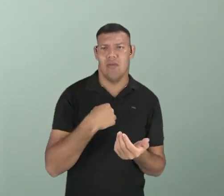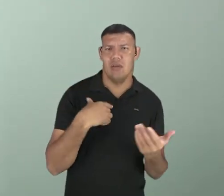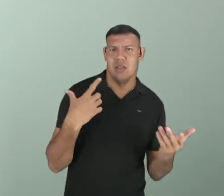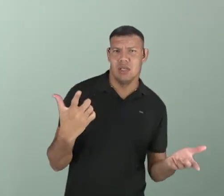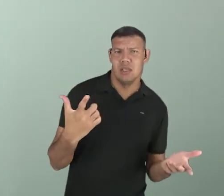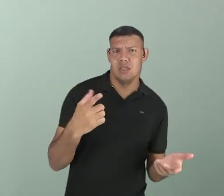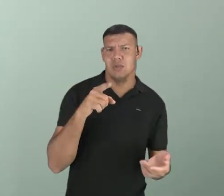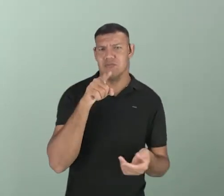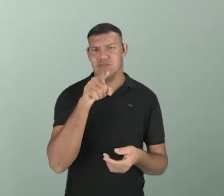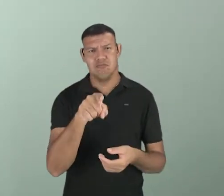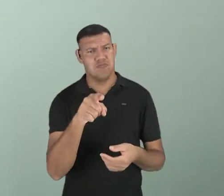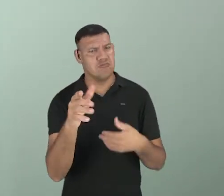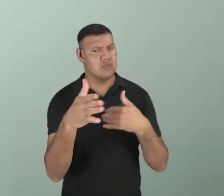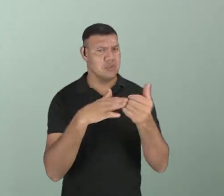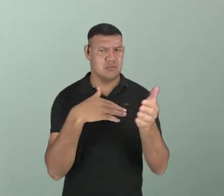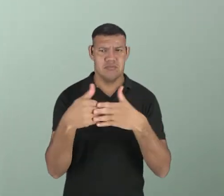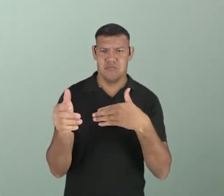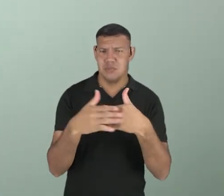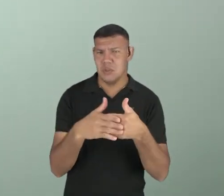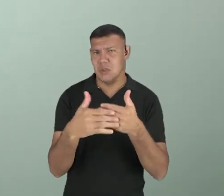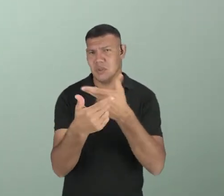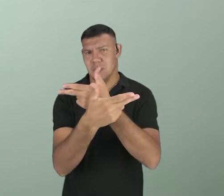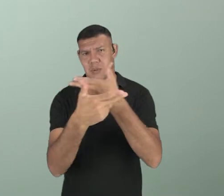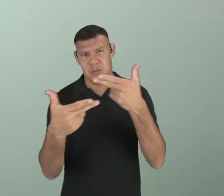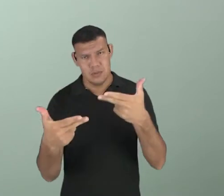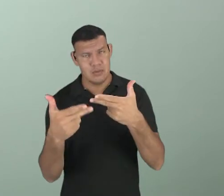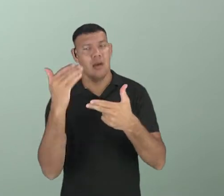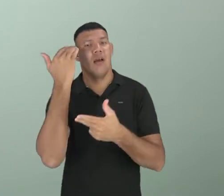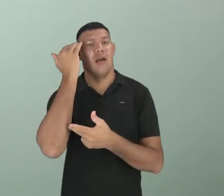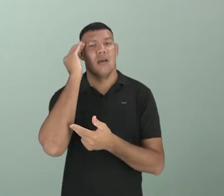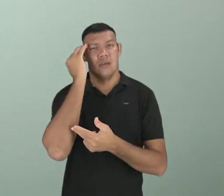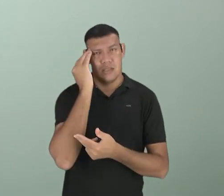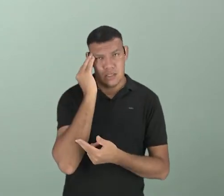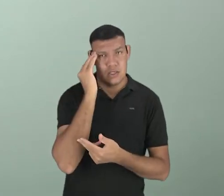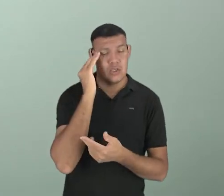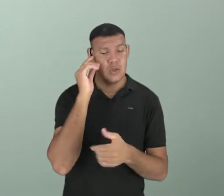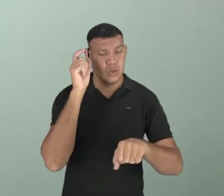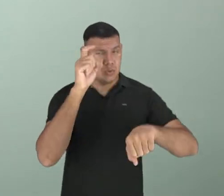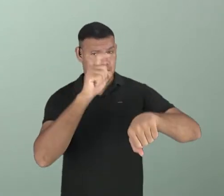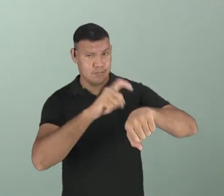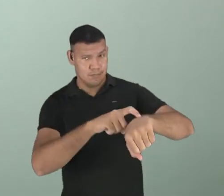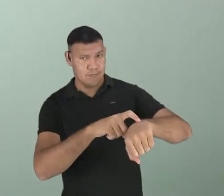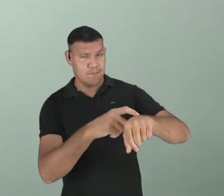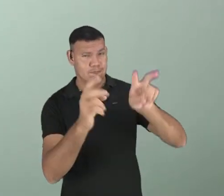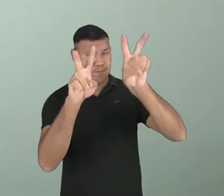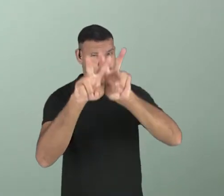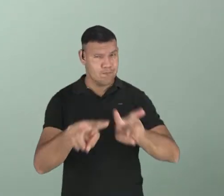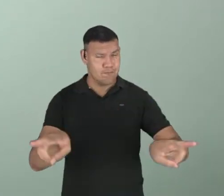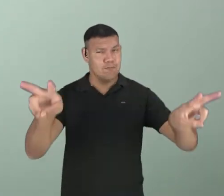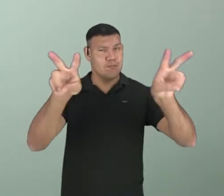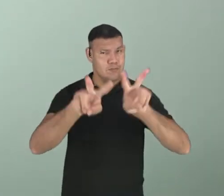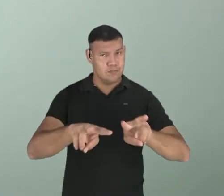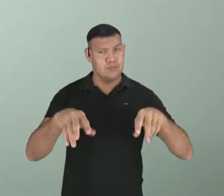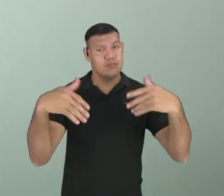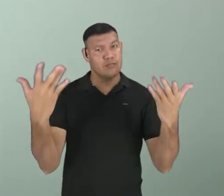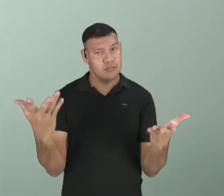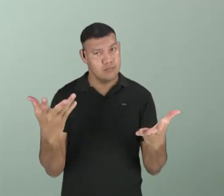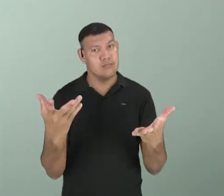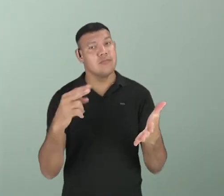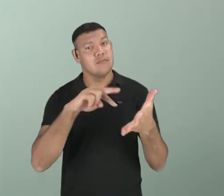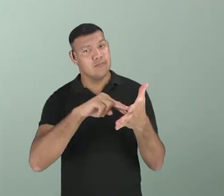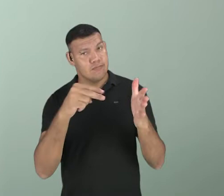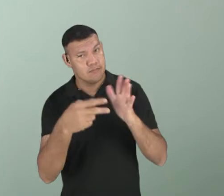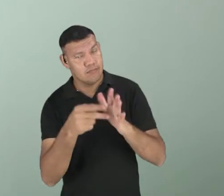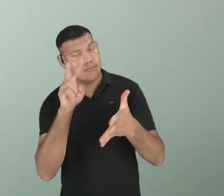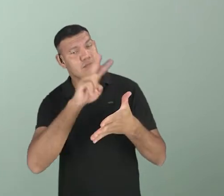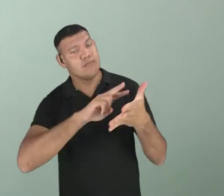qualquer coisa que você consiga ler, compreender ali naquele momento, tá certo? Essa é a leitura,